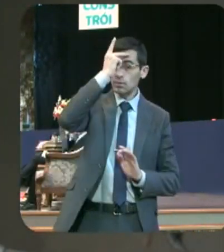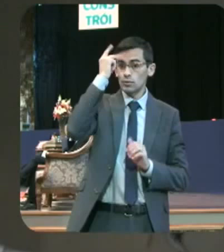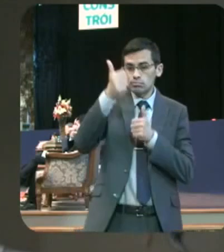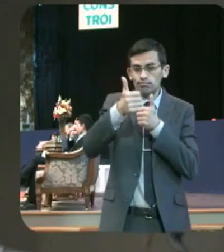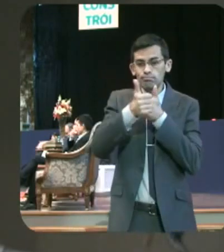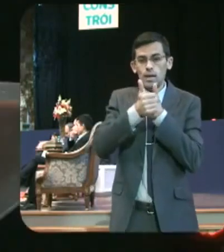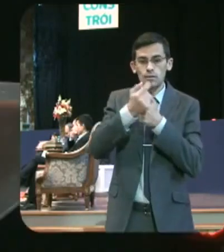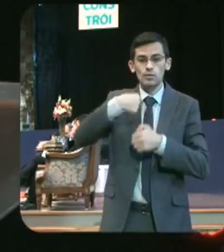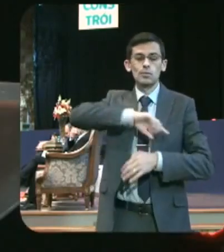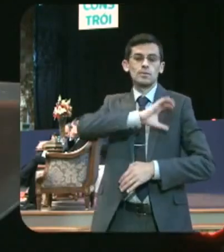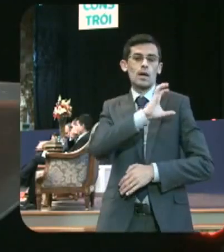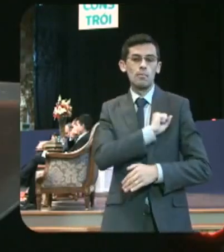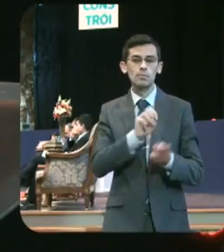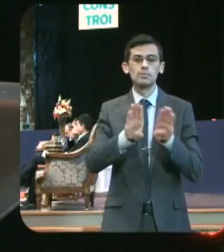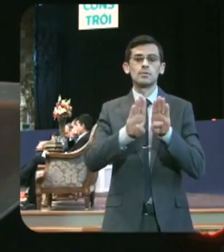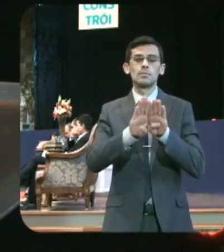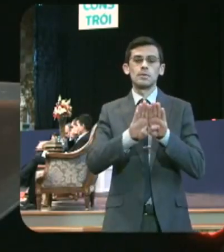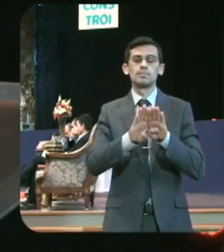amamos,